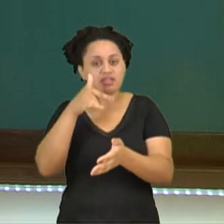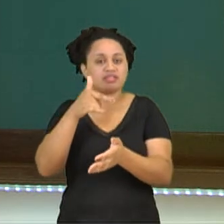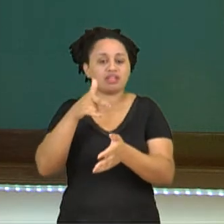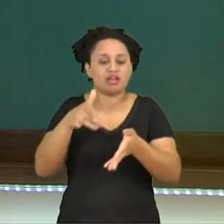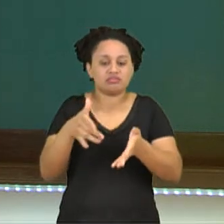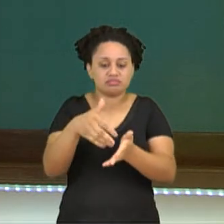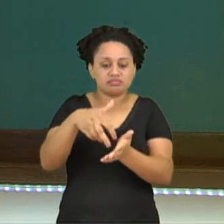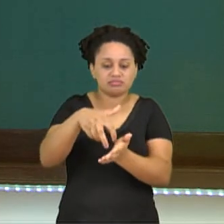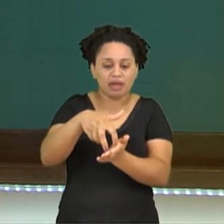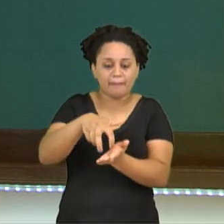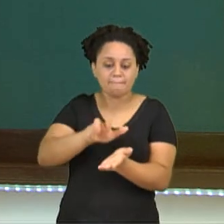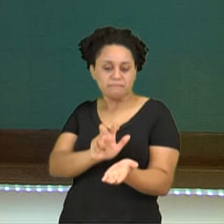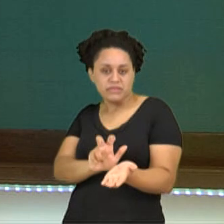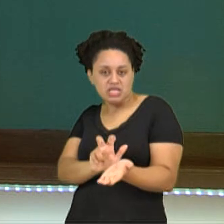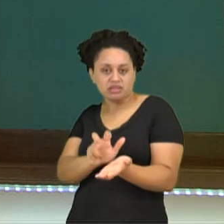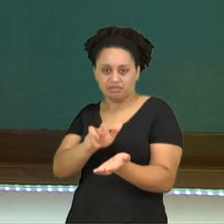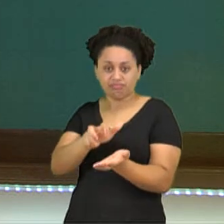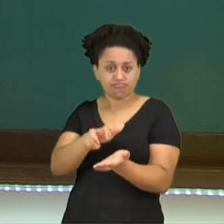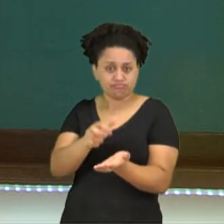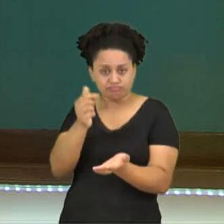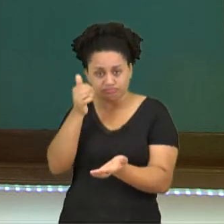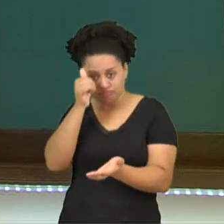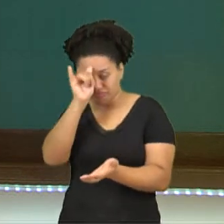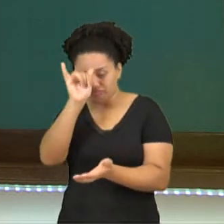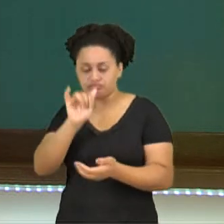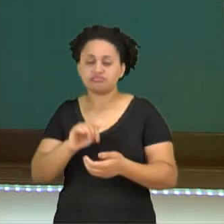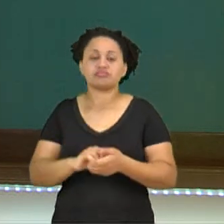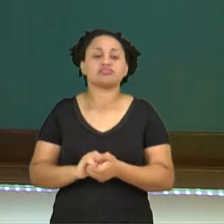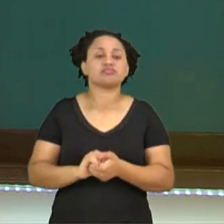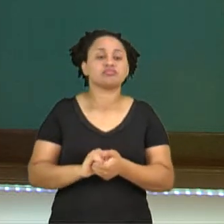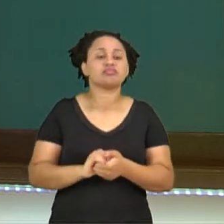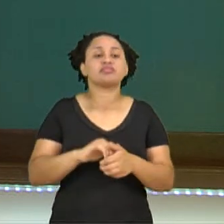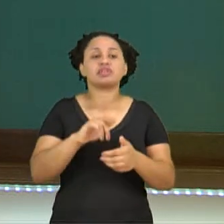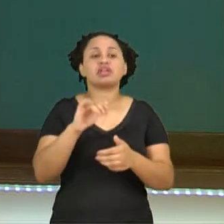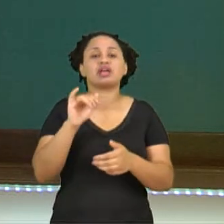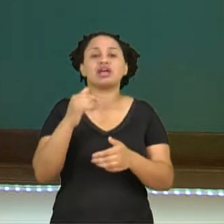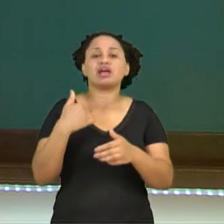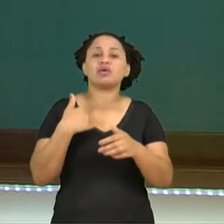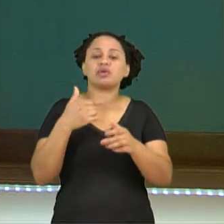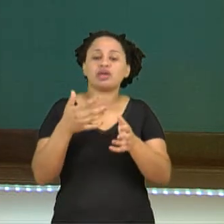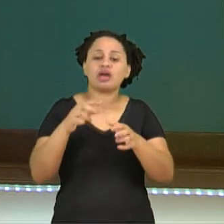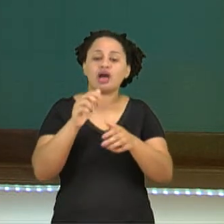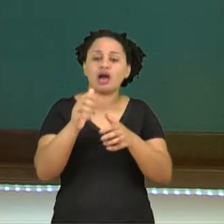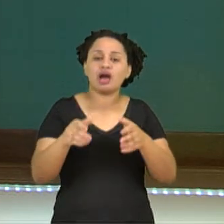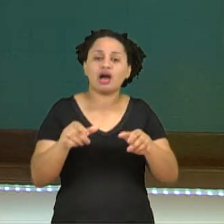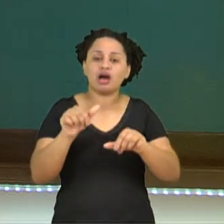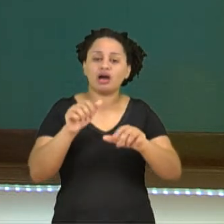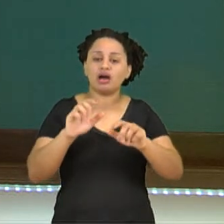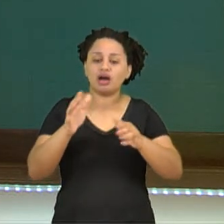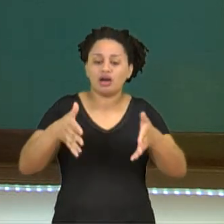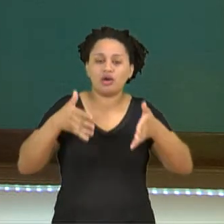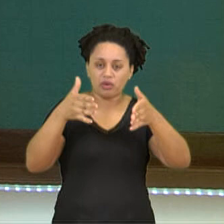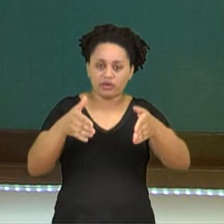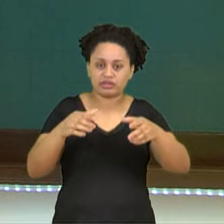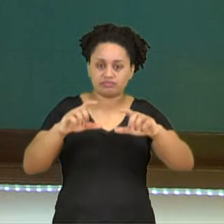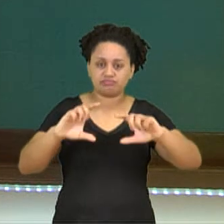os pés é importante porque a regra diz que o atleta não